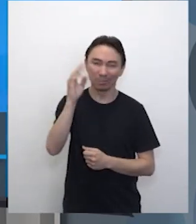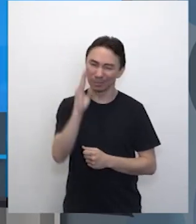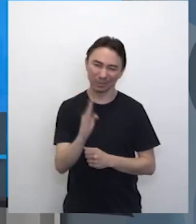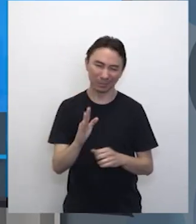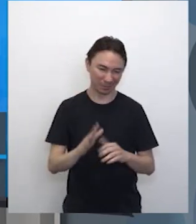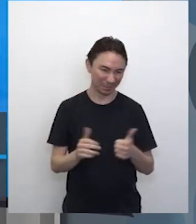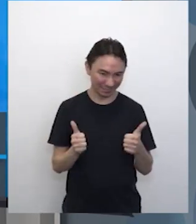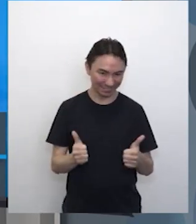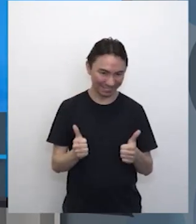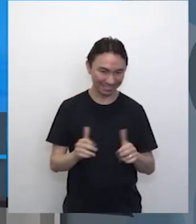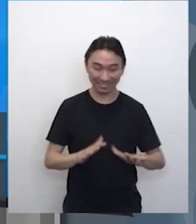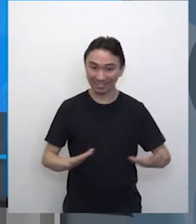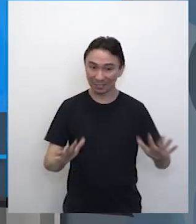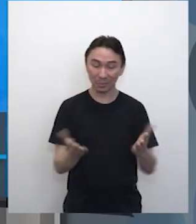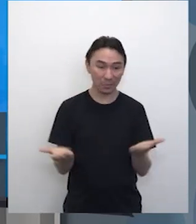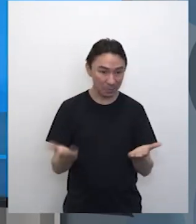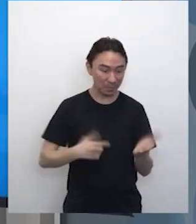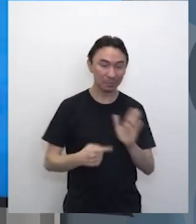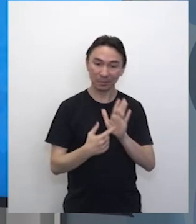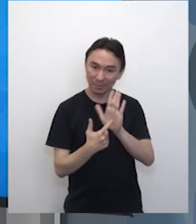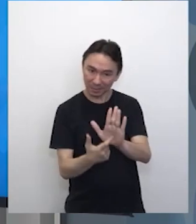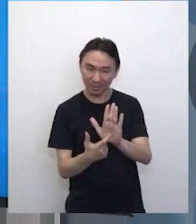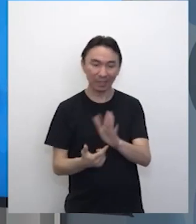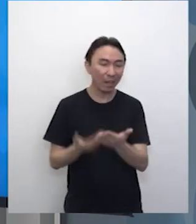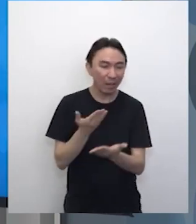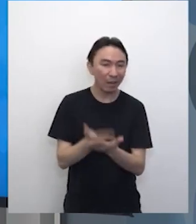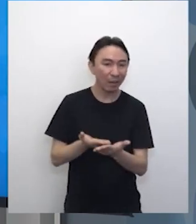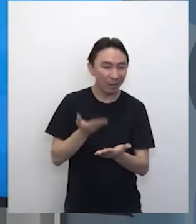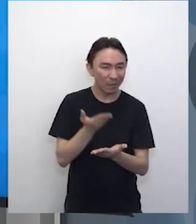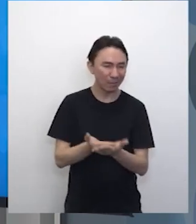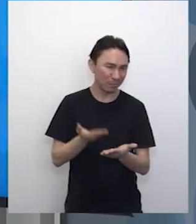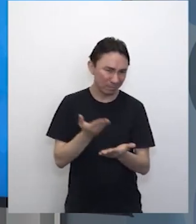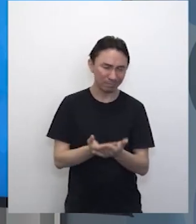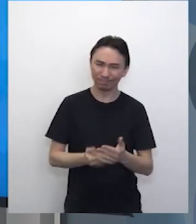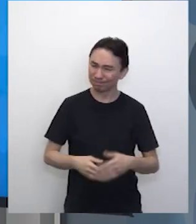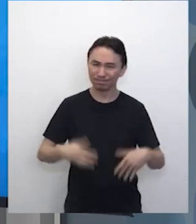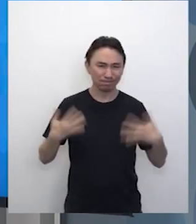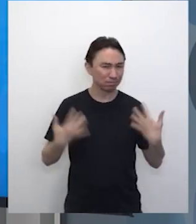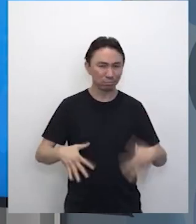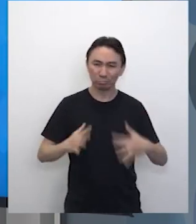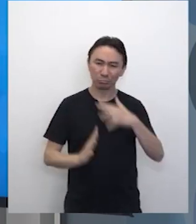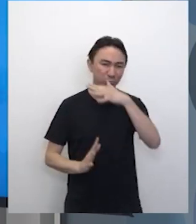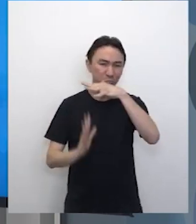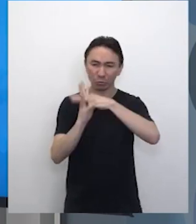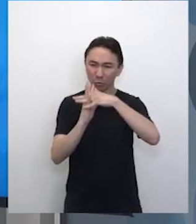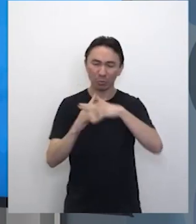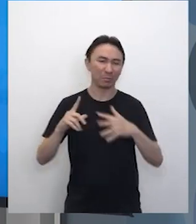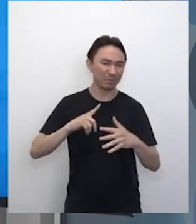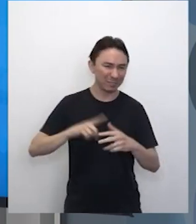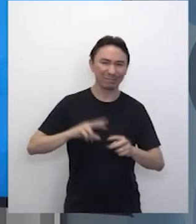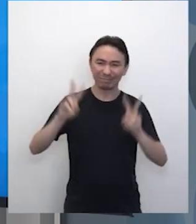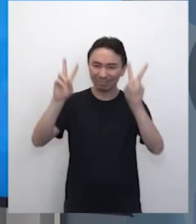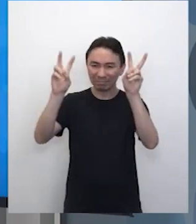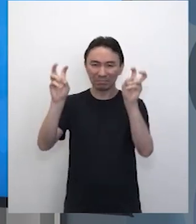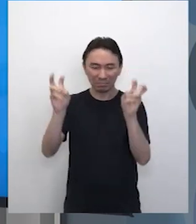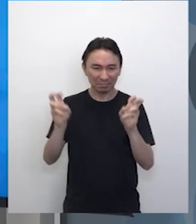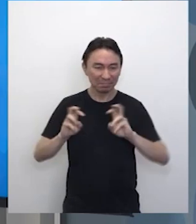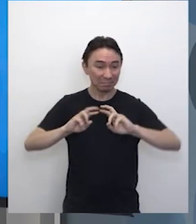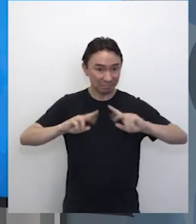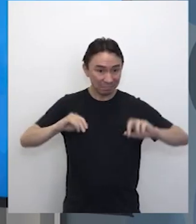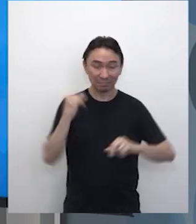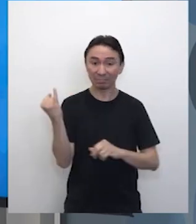professora Cláudia, uma aula espetacular, maravilhosa, no qual ela vai abordar vários temas importantes. Eu gostaria que você prestasse bastante